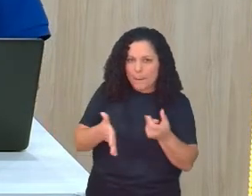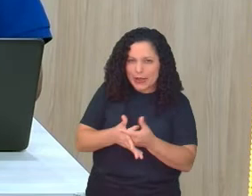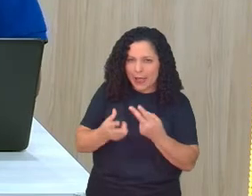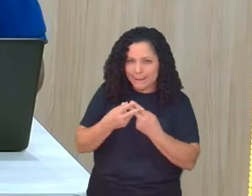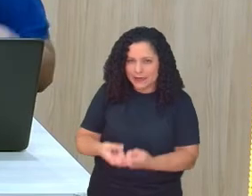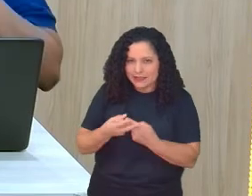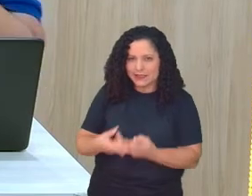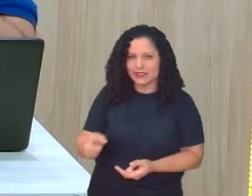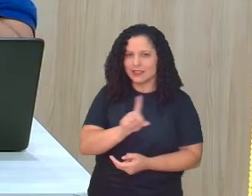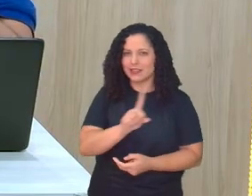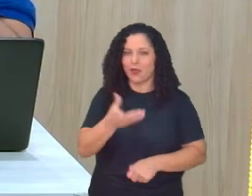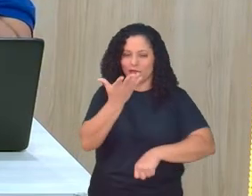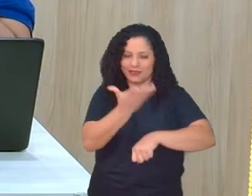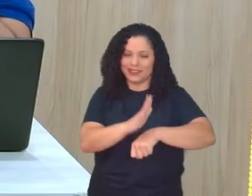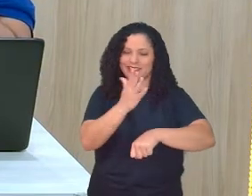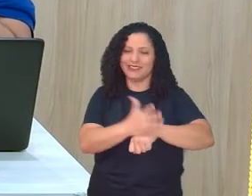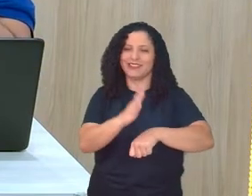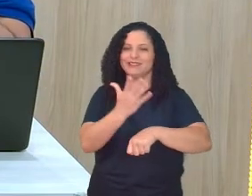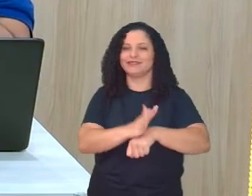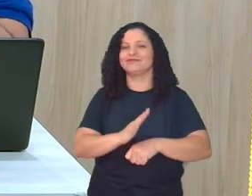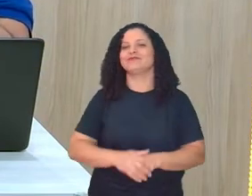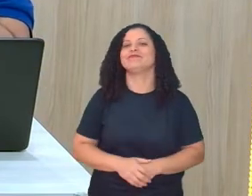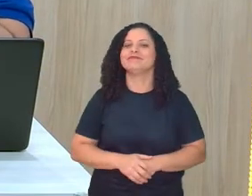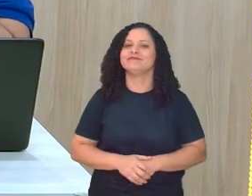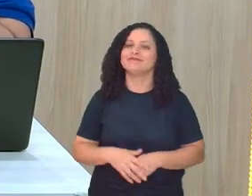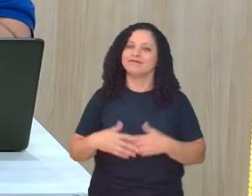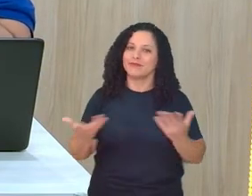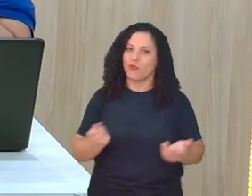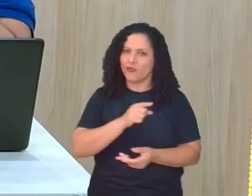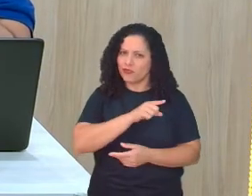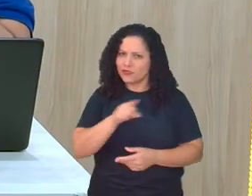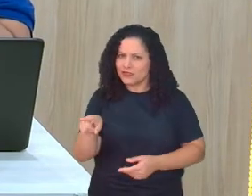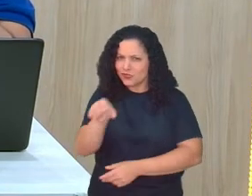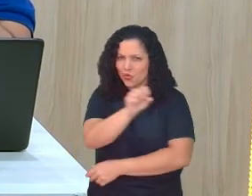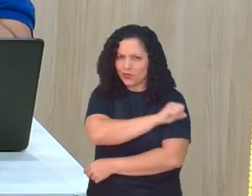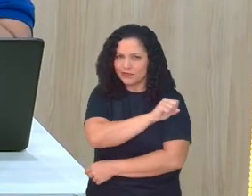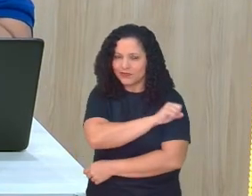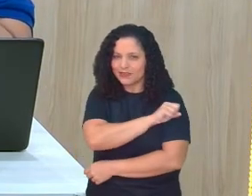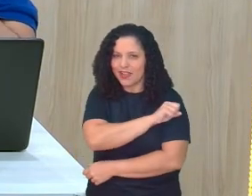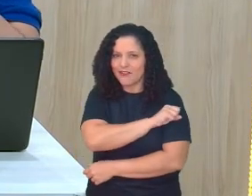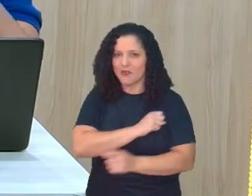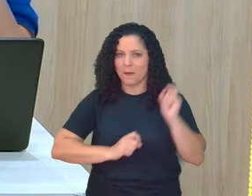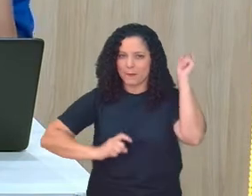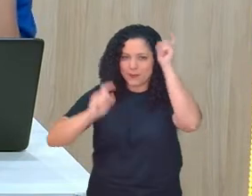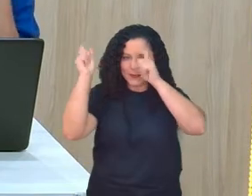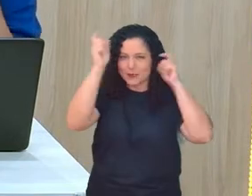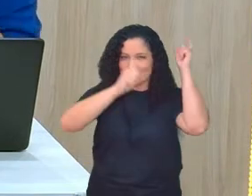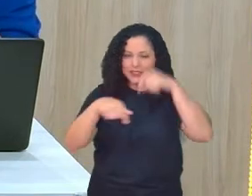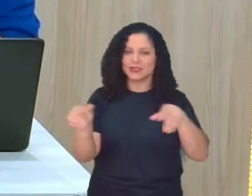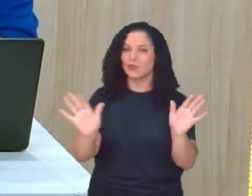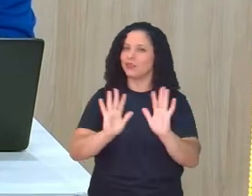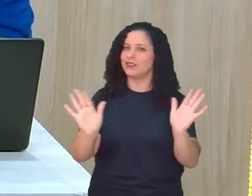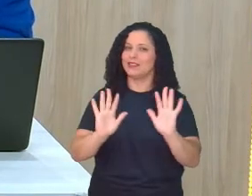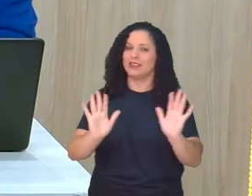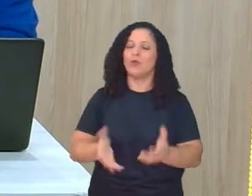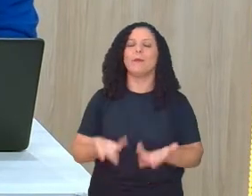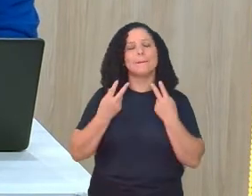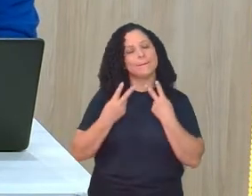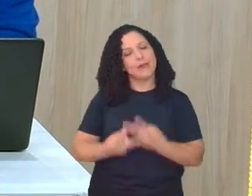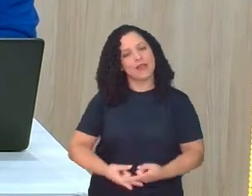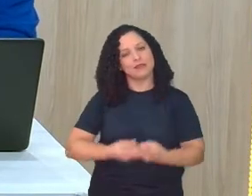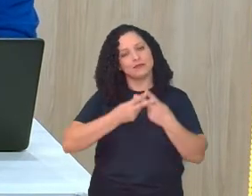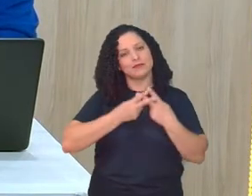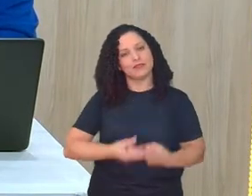exercita. Então, 8º ano, nada de desespero, vamos ter paciência. O aprendizado ele vai